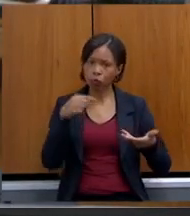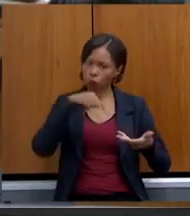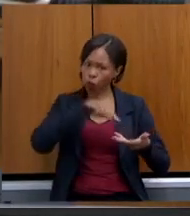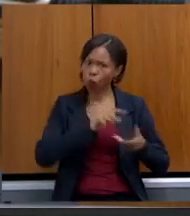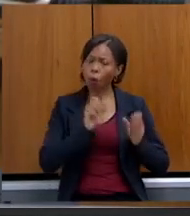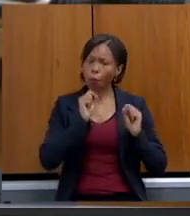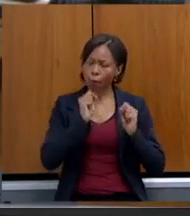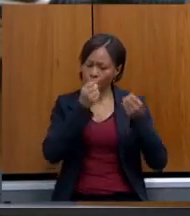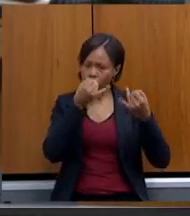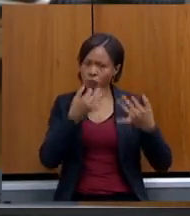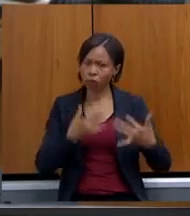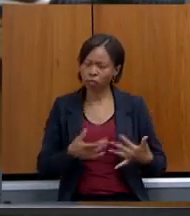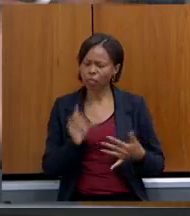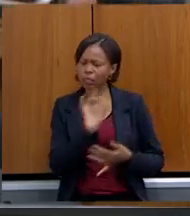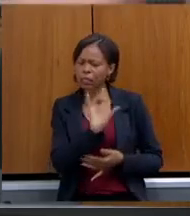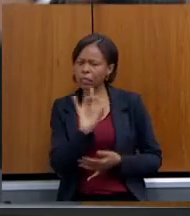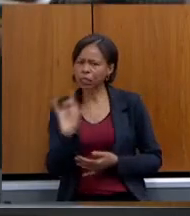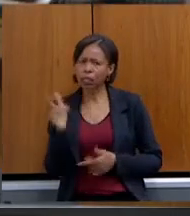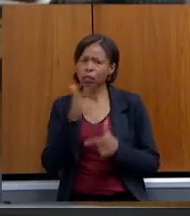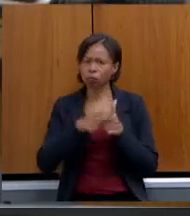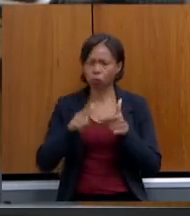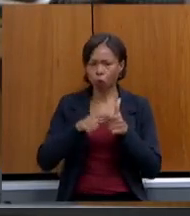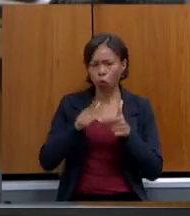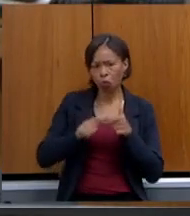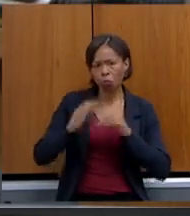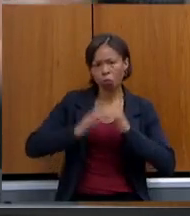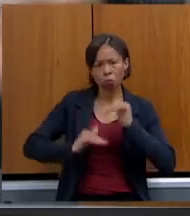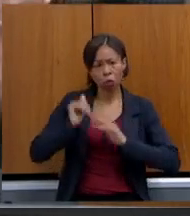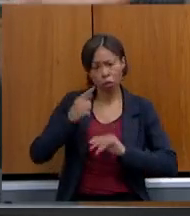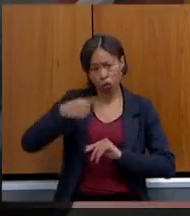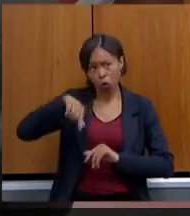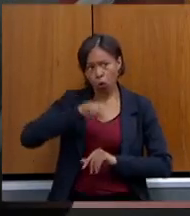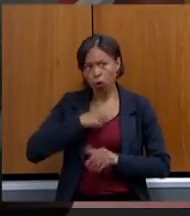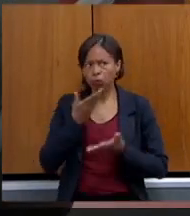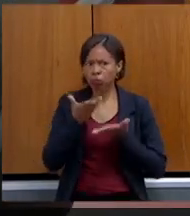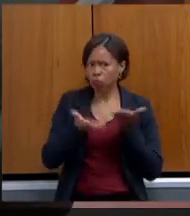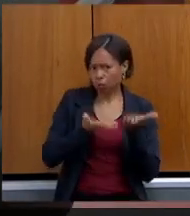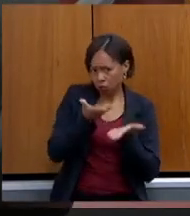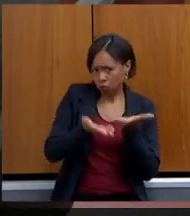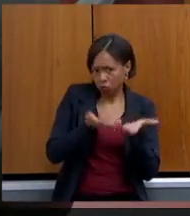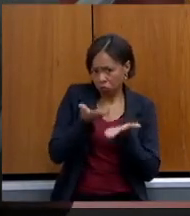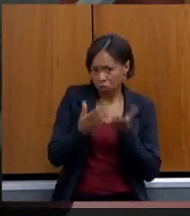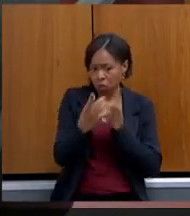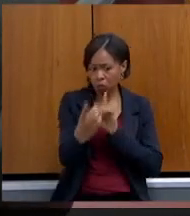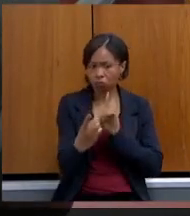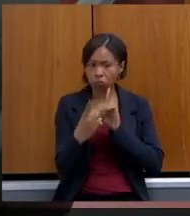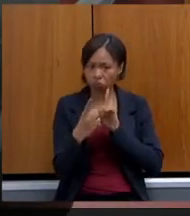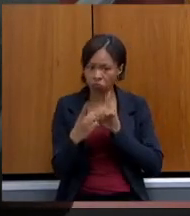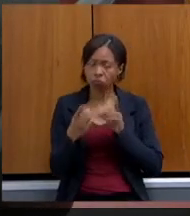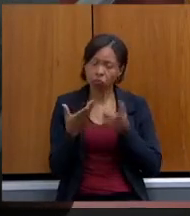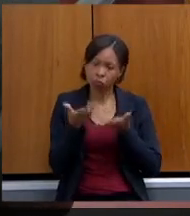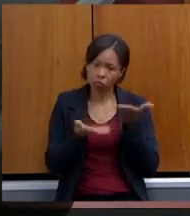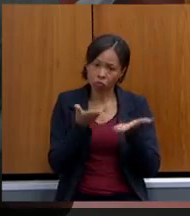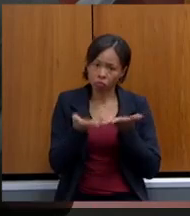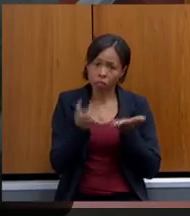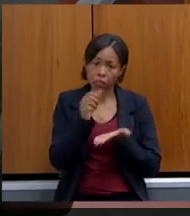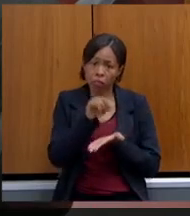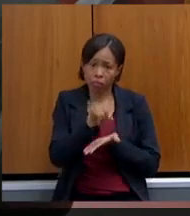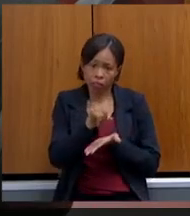de cada uma das dificuldades técnicas e nós passamos ou atendimento Caso seja algo é realmente né